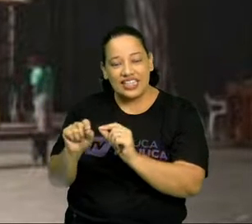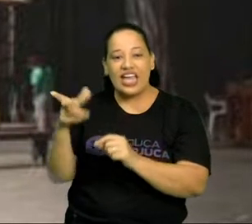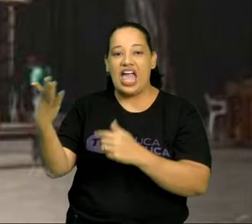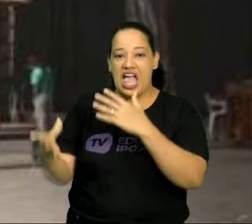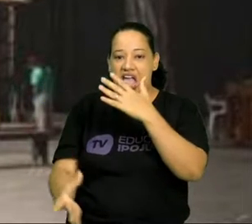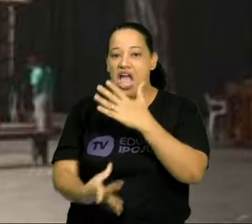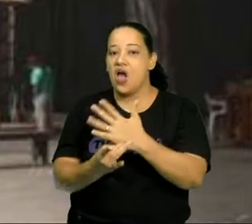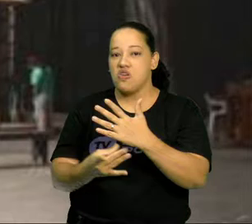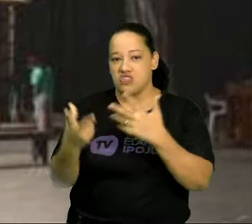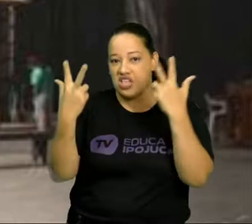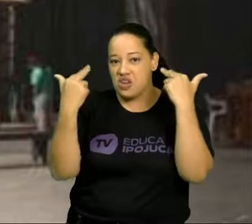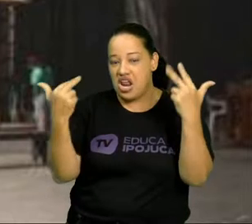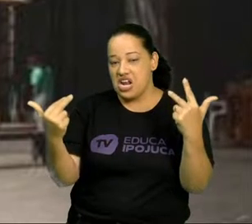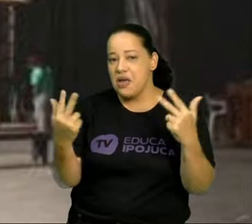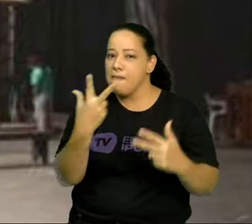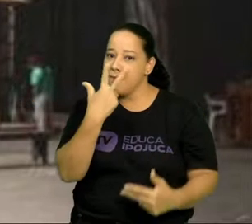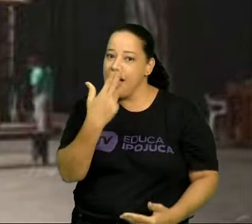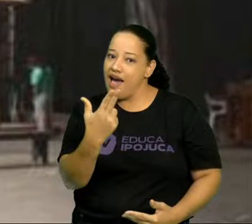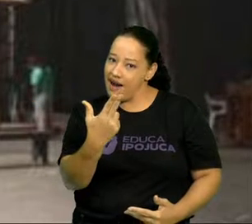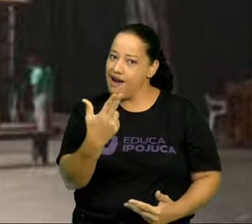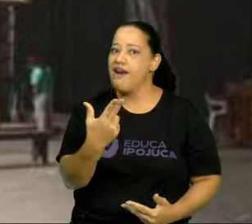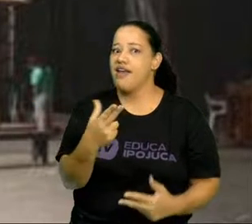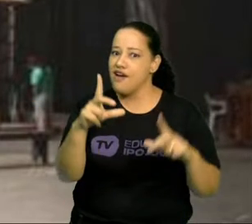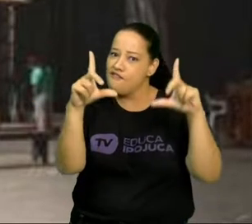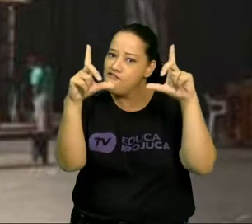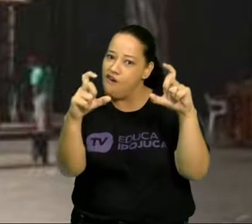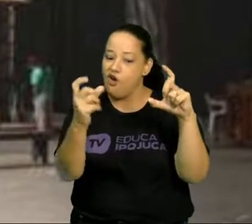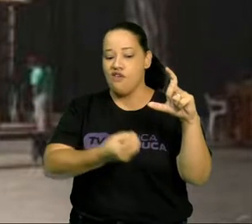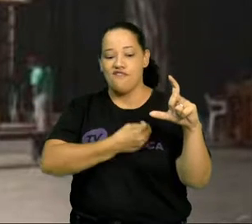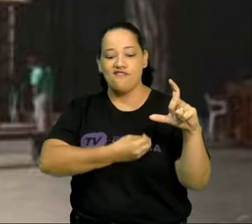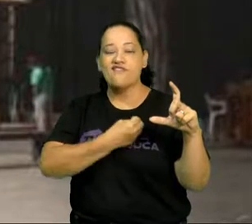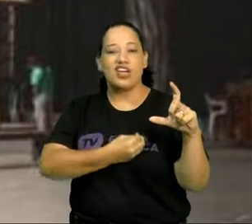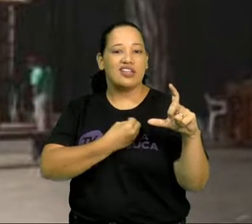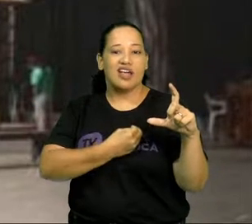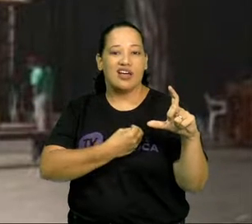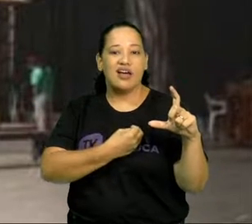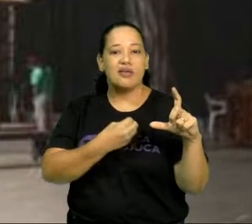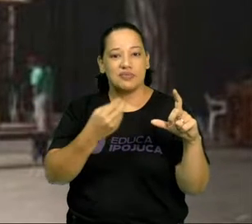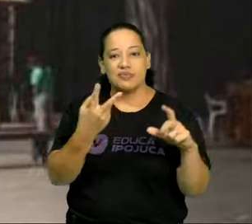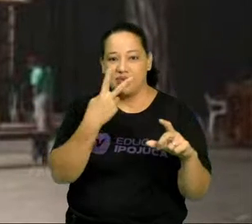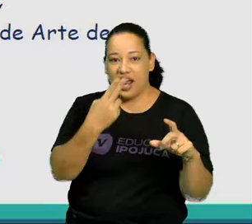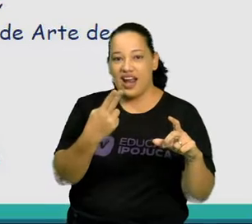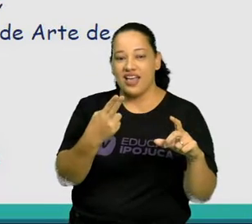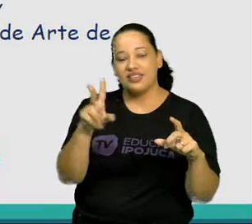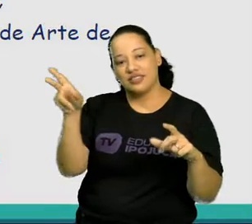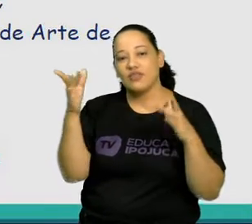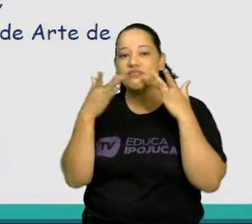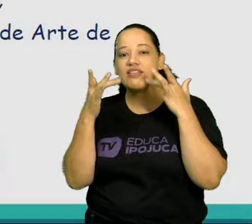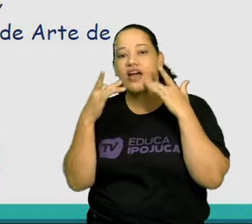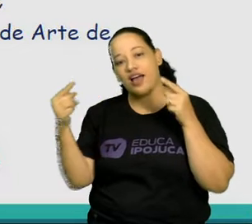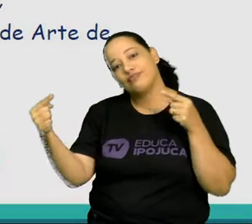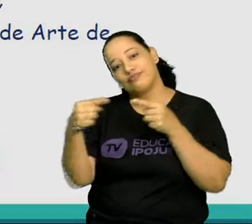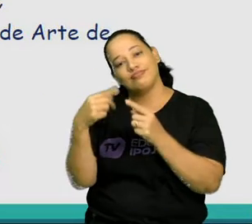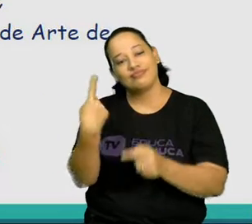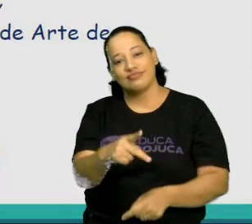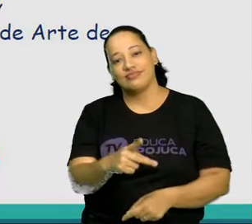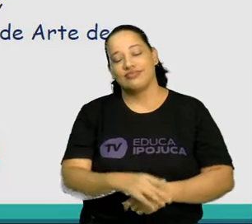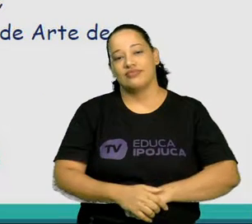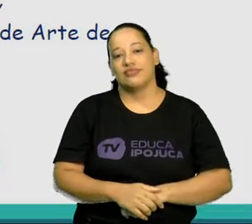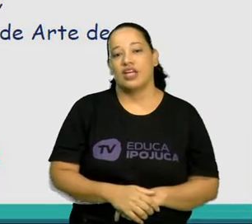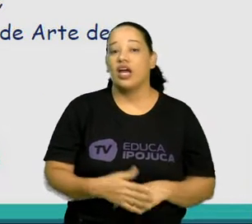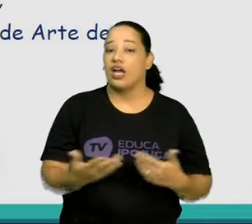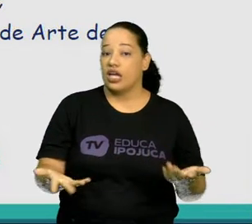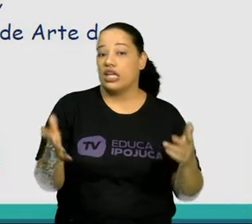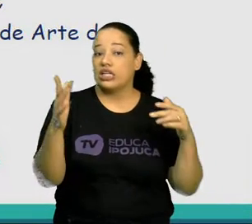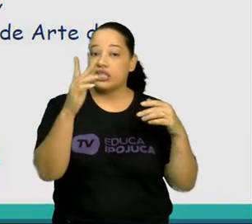riqueza de detalhes, é como se fosse uma fotografia da vida, né? E o teatro realista naturalista passa por isso.